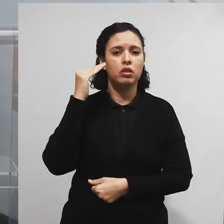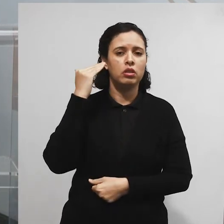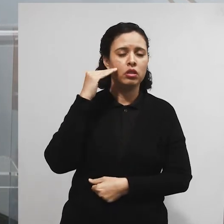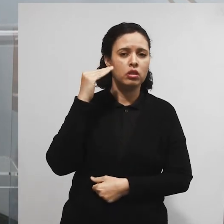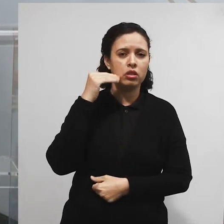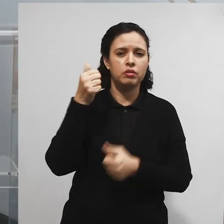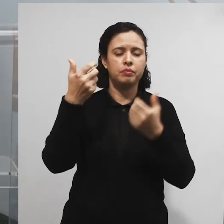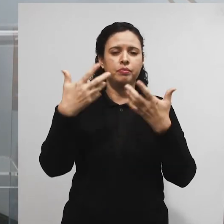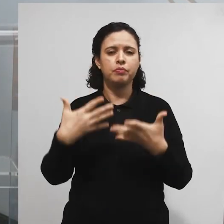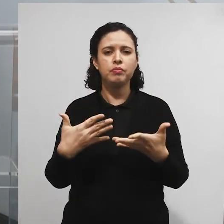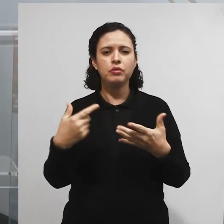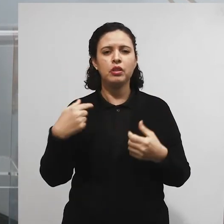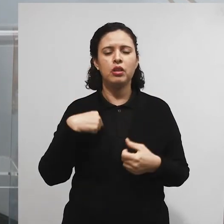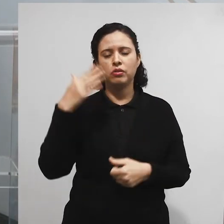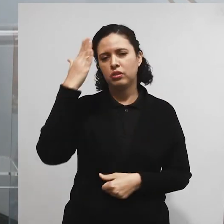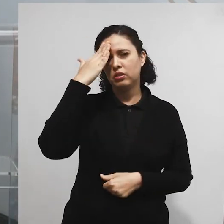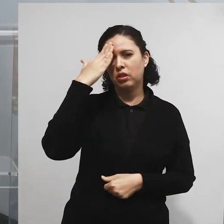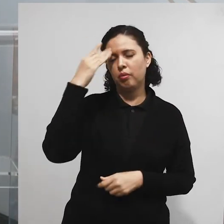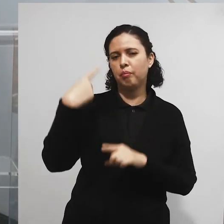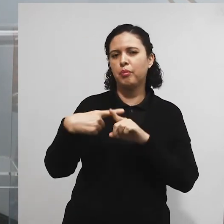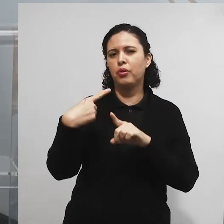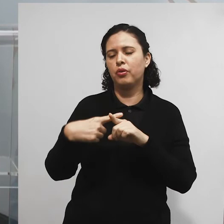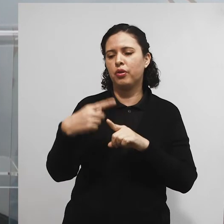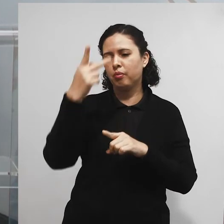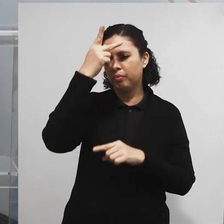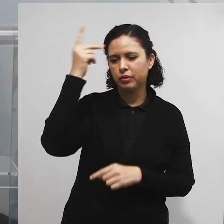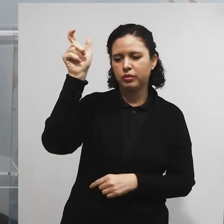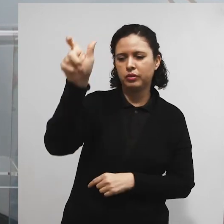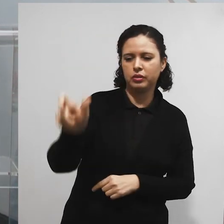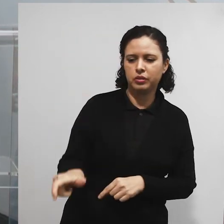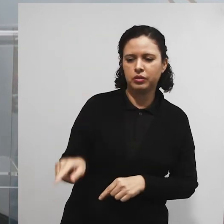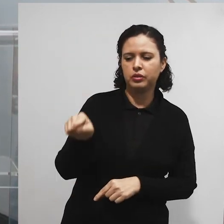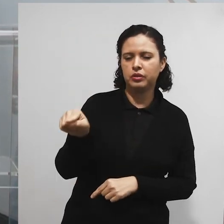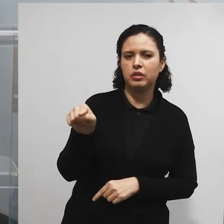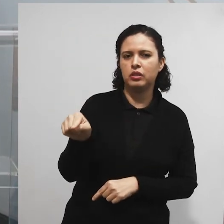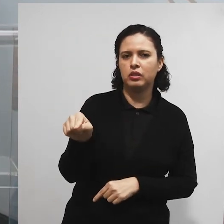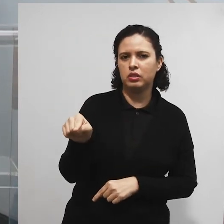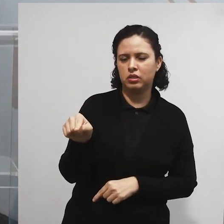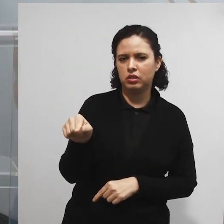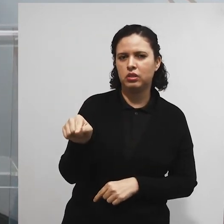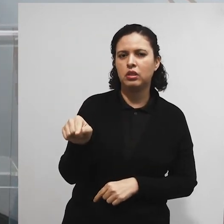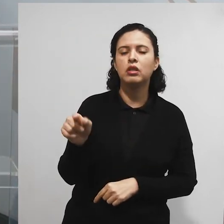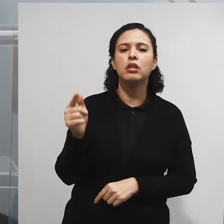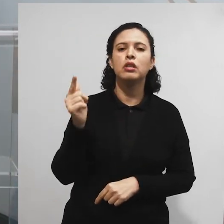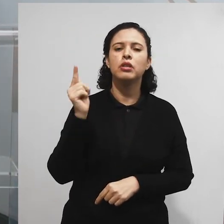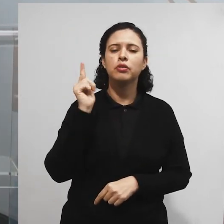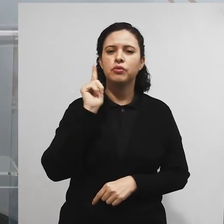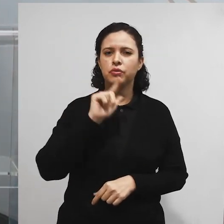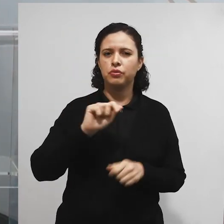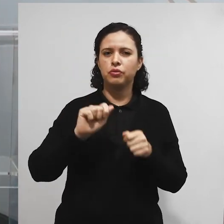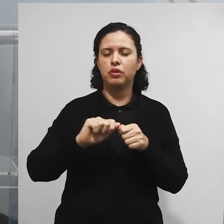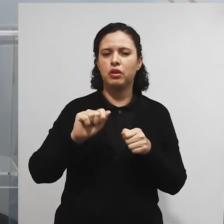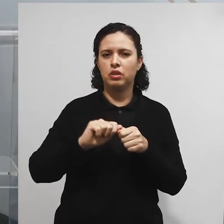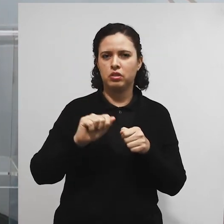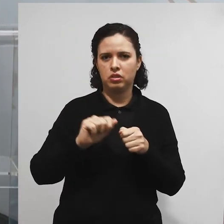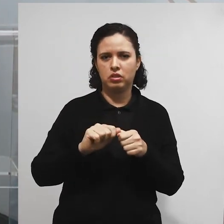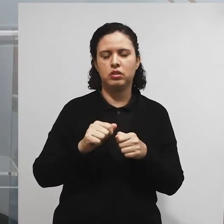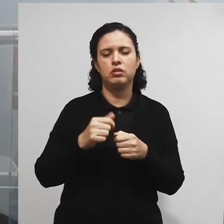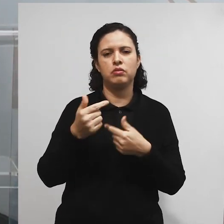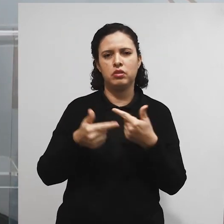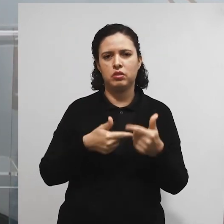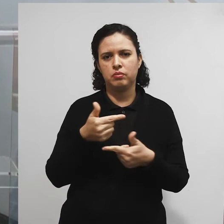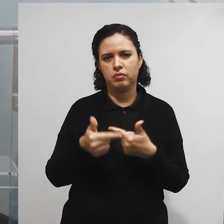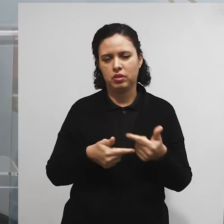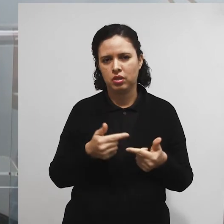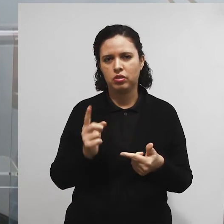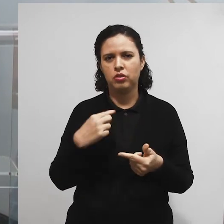falar assim, olha, agora eu sei por que o indivíduo X, Y ou o povo Y, Z fazem determinadas